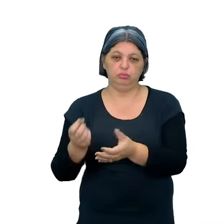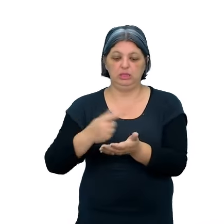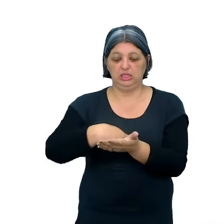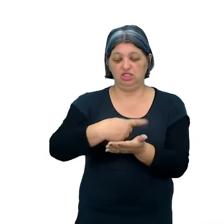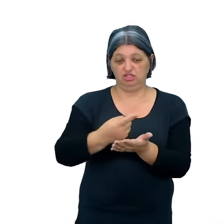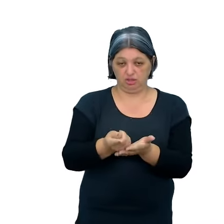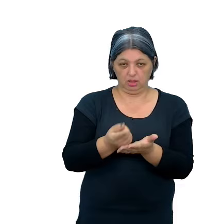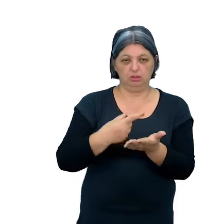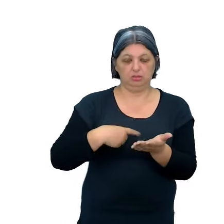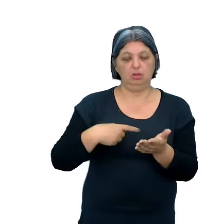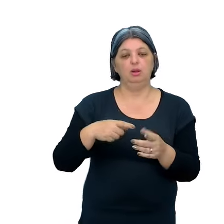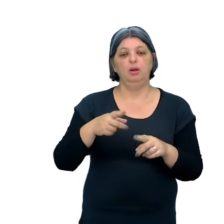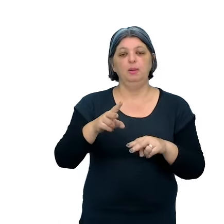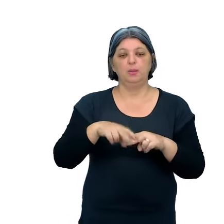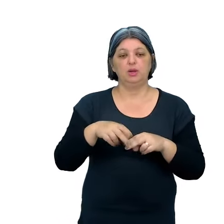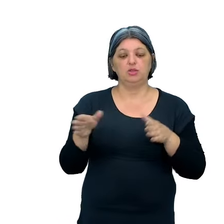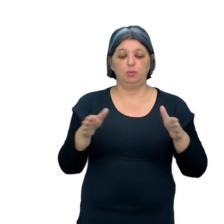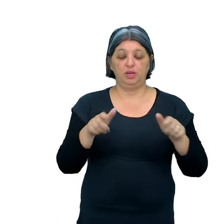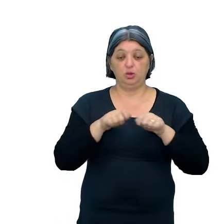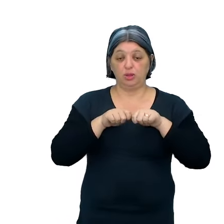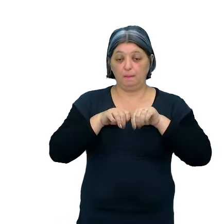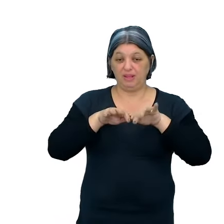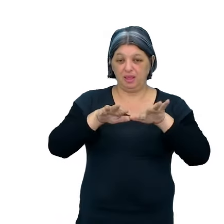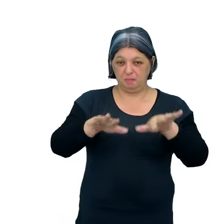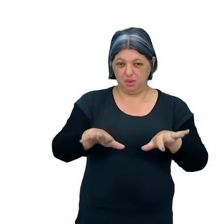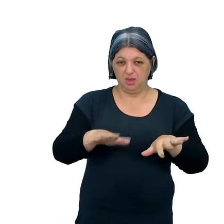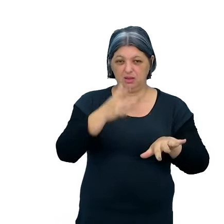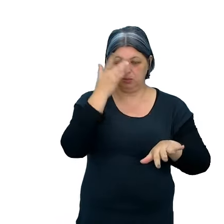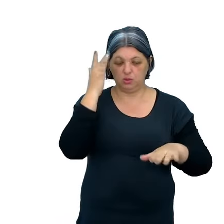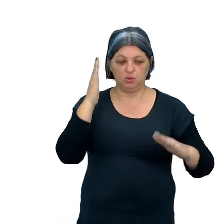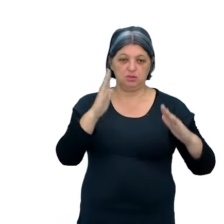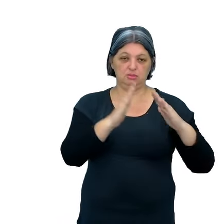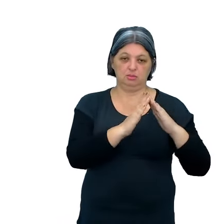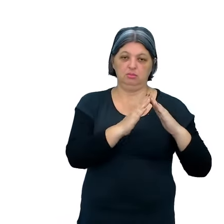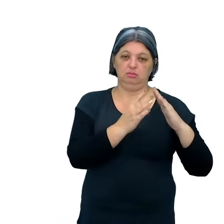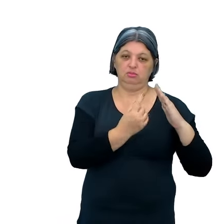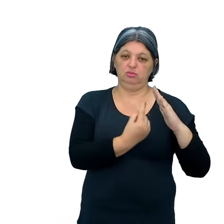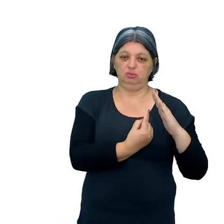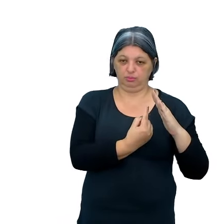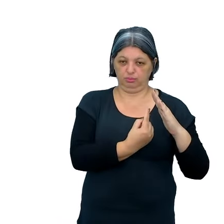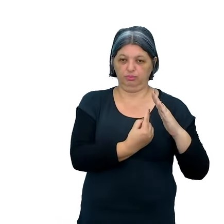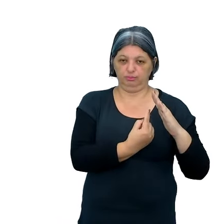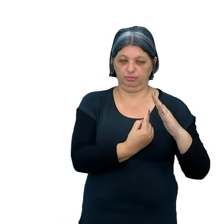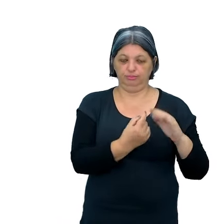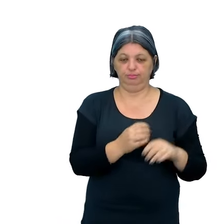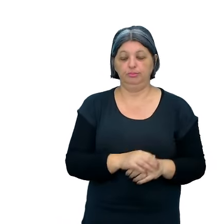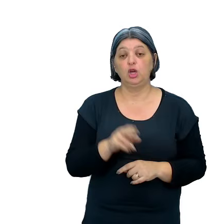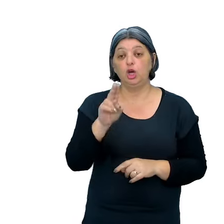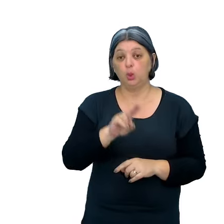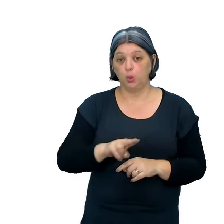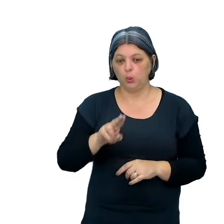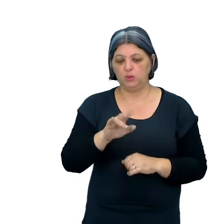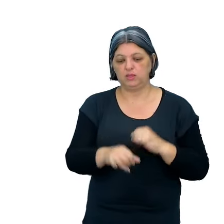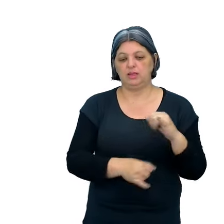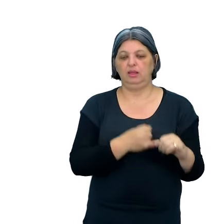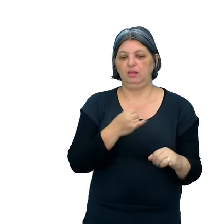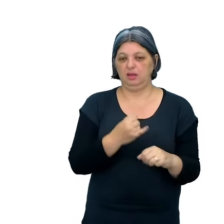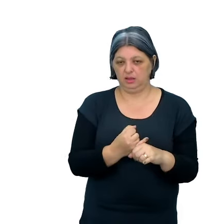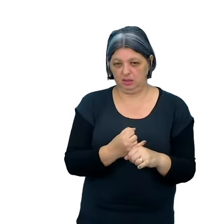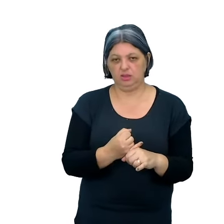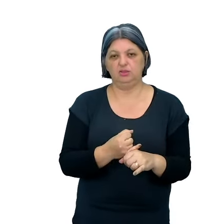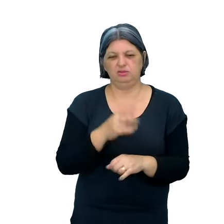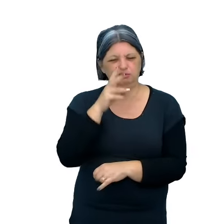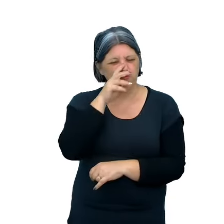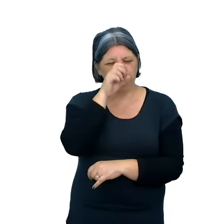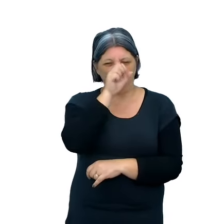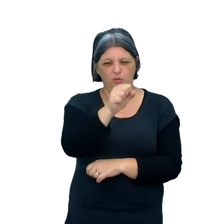da pandemia, das pessoas ficarem em casa isoladamente, o uso da internet foi muito forte, né? Então,